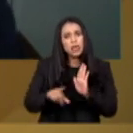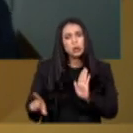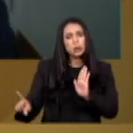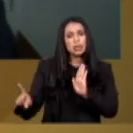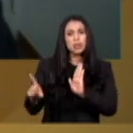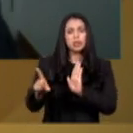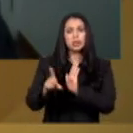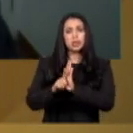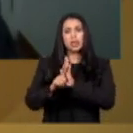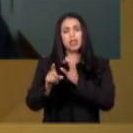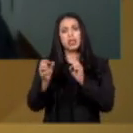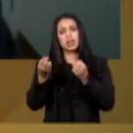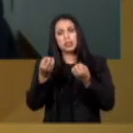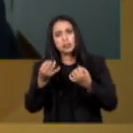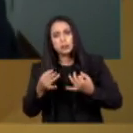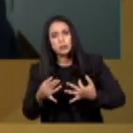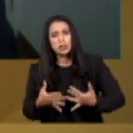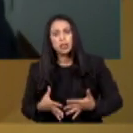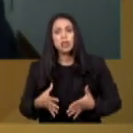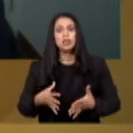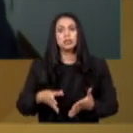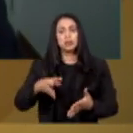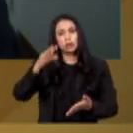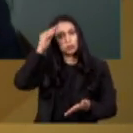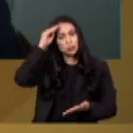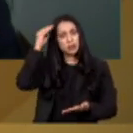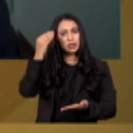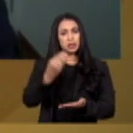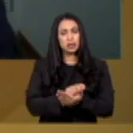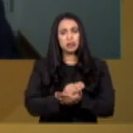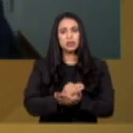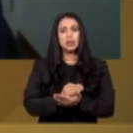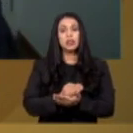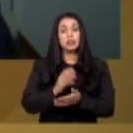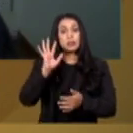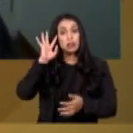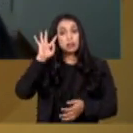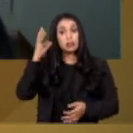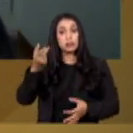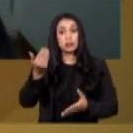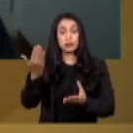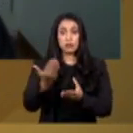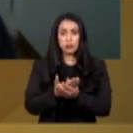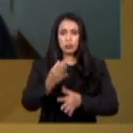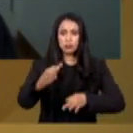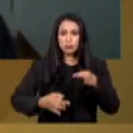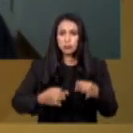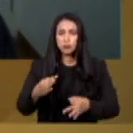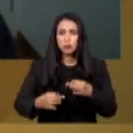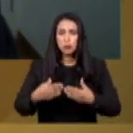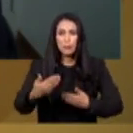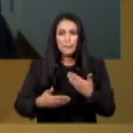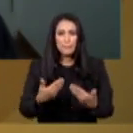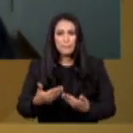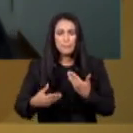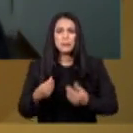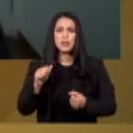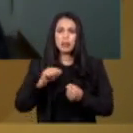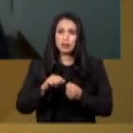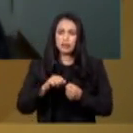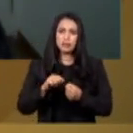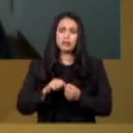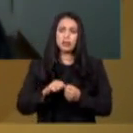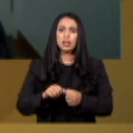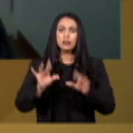legislativa doutrinário jurisprudencial pacífica matéria de todos conhecido até porque nesse